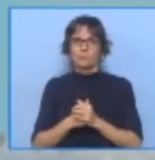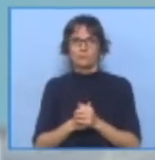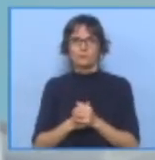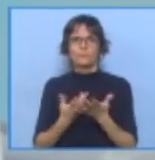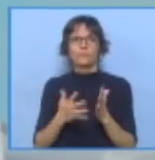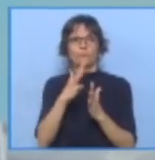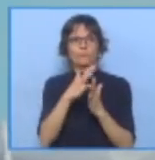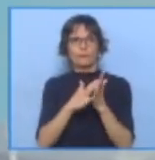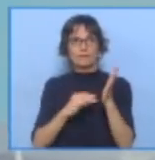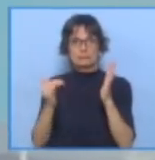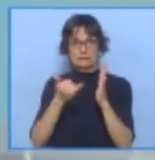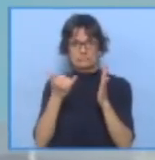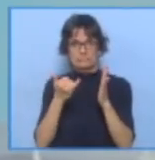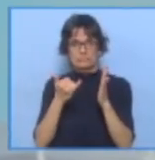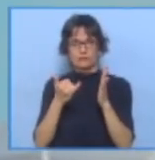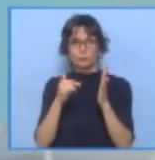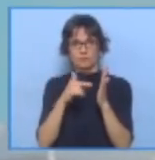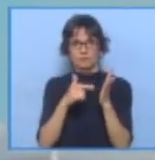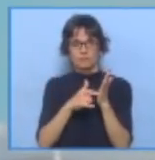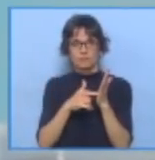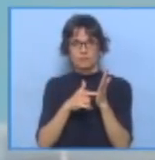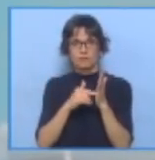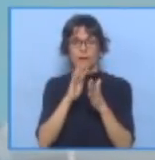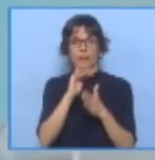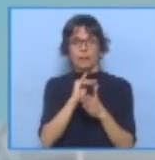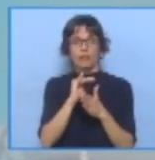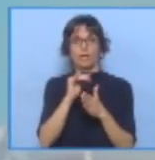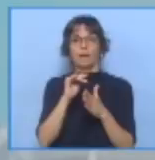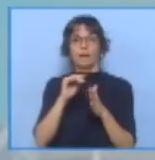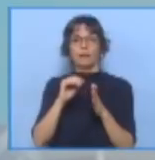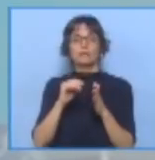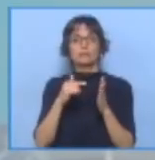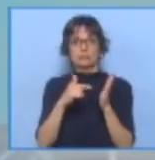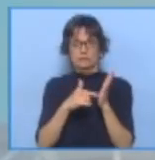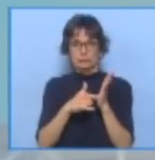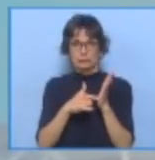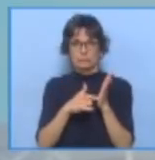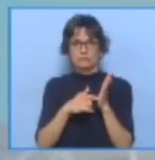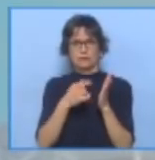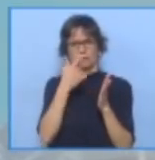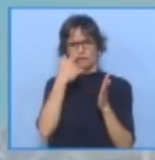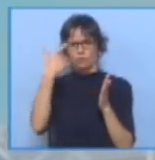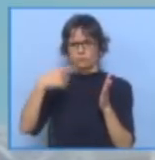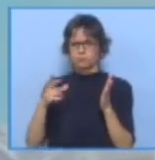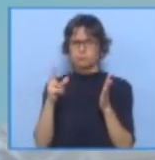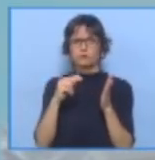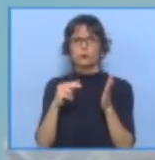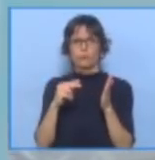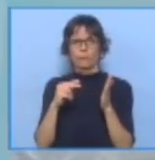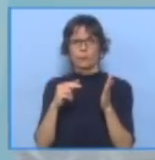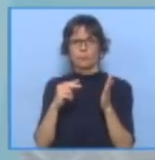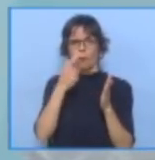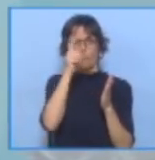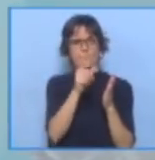segunda leitura, Frei Vítor, na carta aos Coríntios, onde se aponta para uma nova criatura, quando tudo foi renovado, em Cristo,